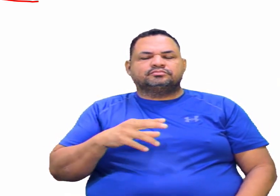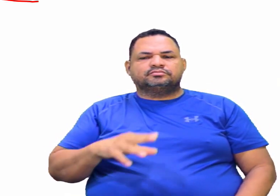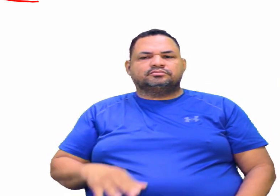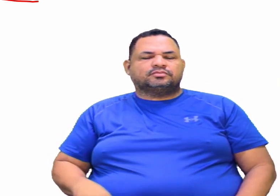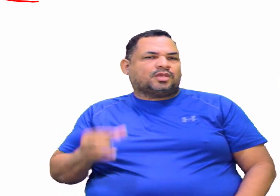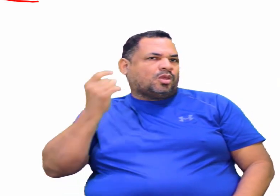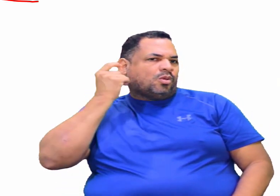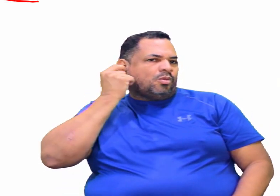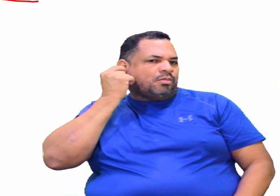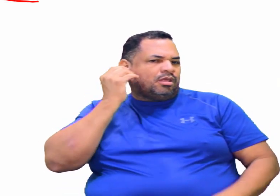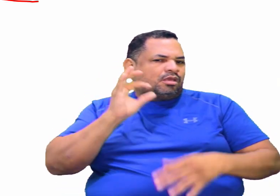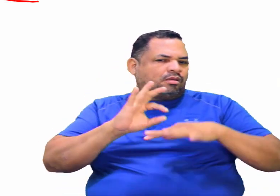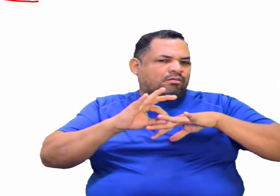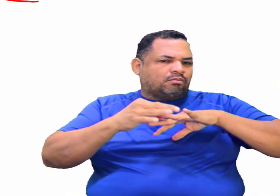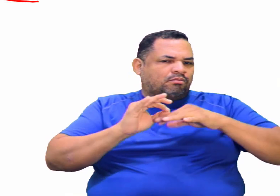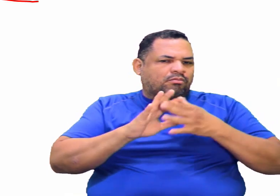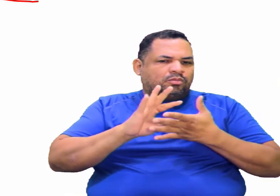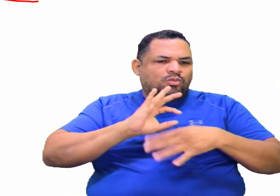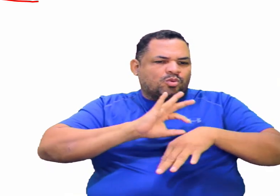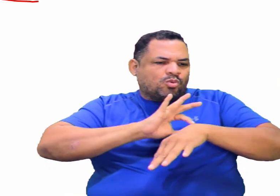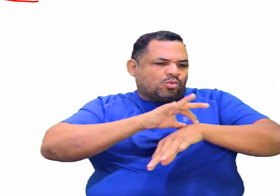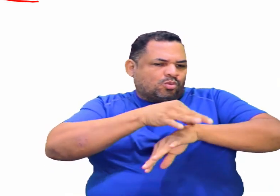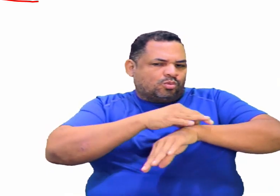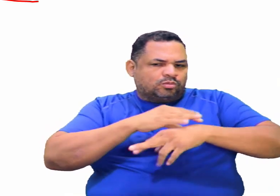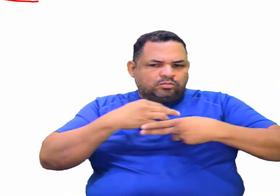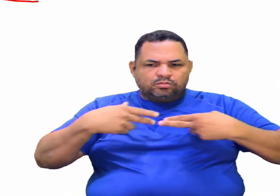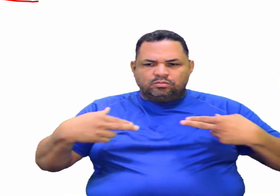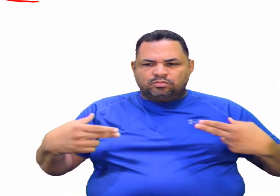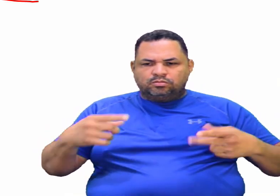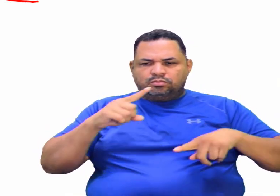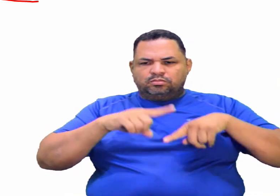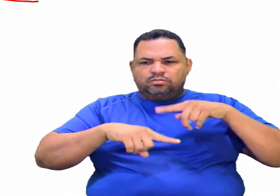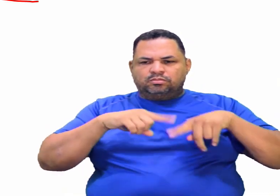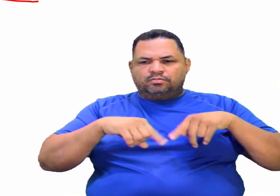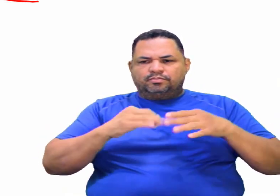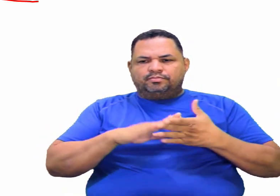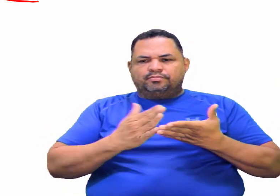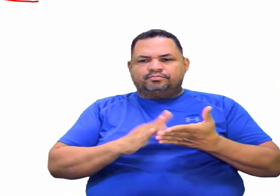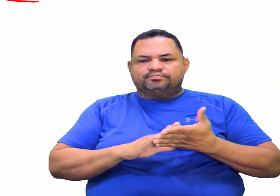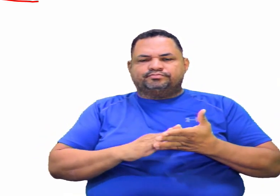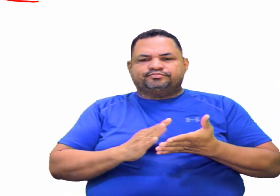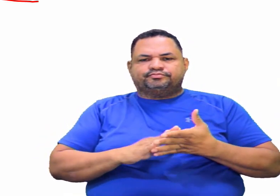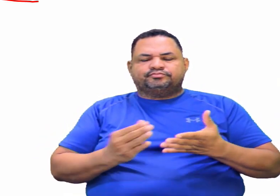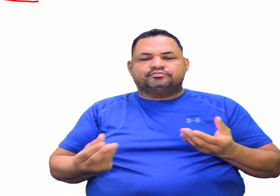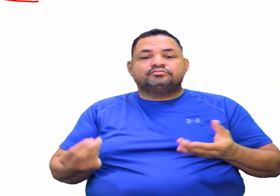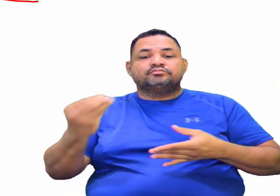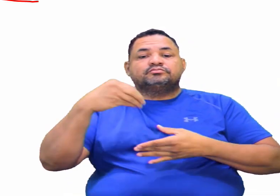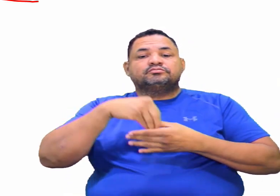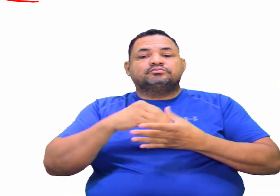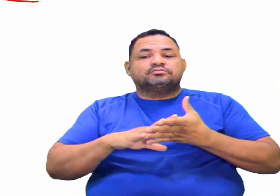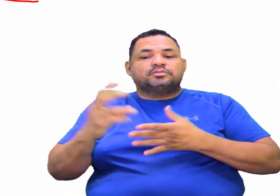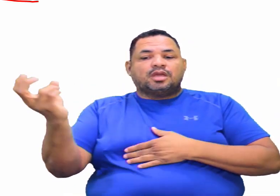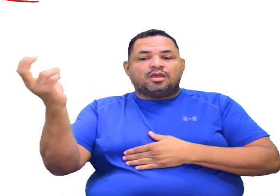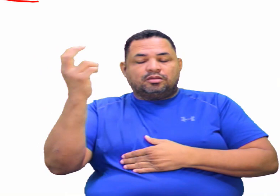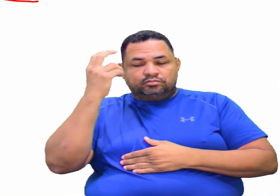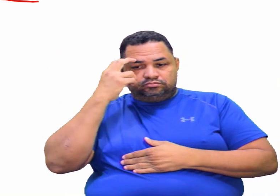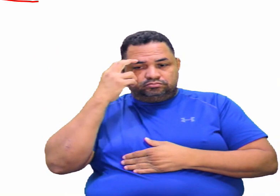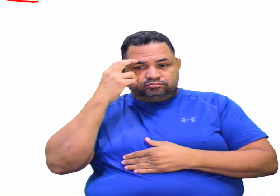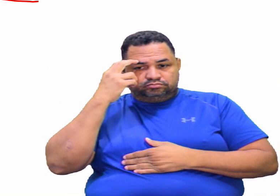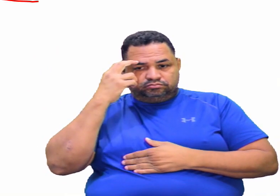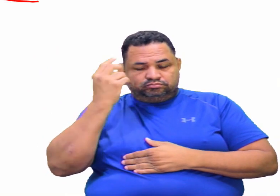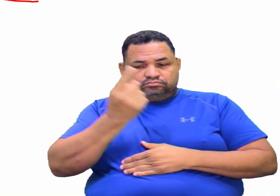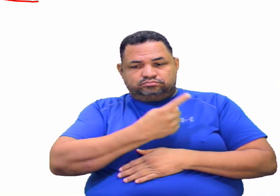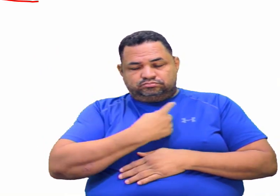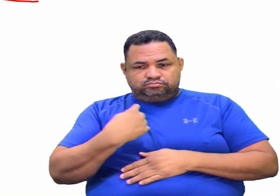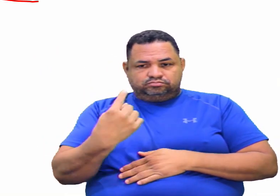os brincos, as joias, as biojoias, tudo isso aí incorporado na nossa vida, na nossa